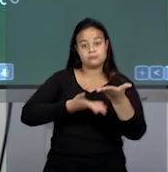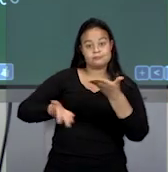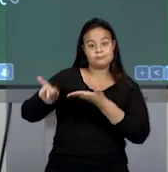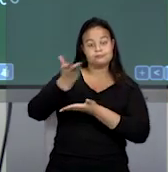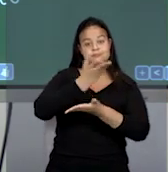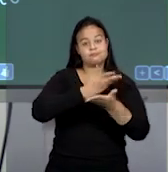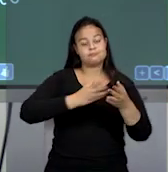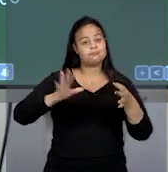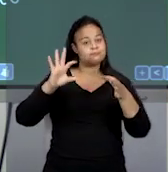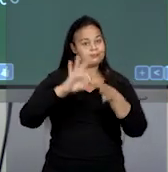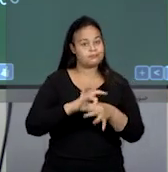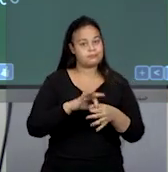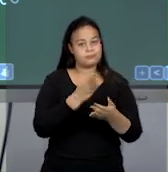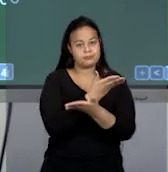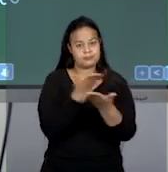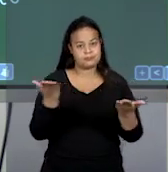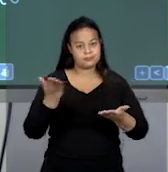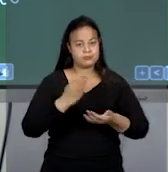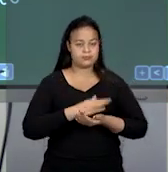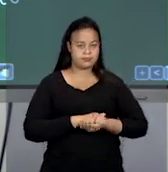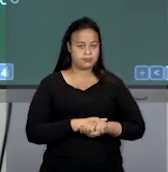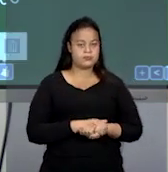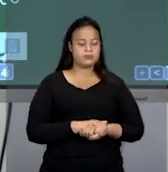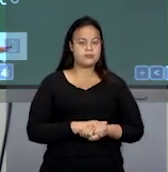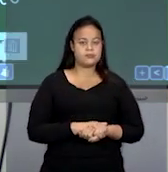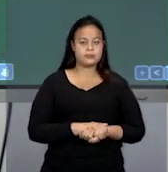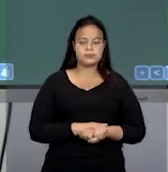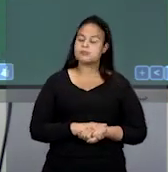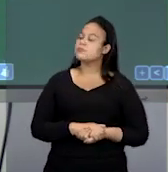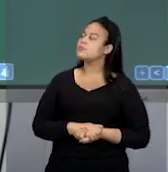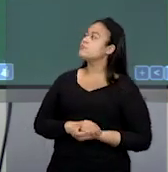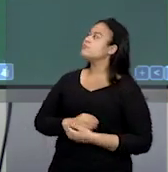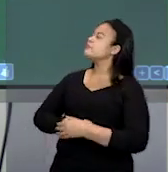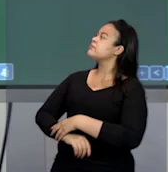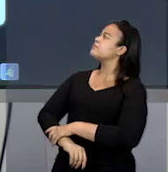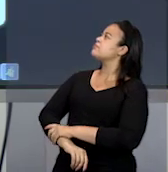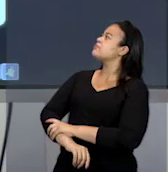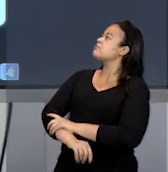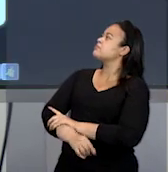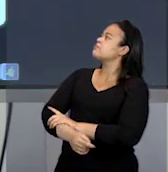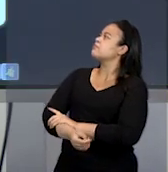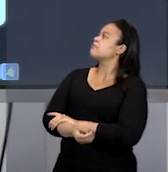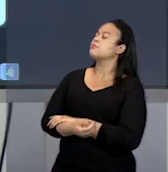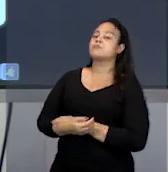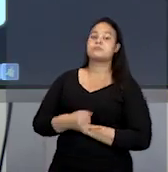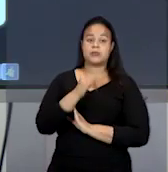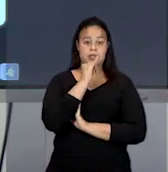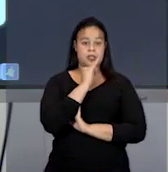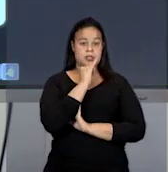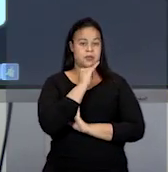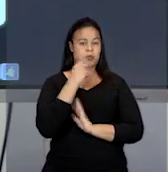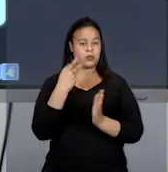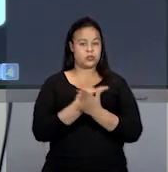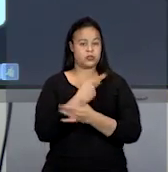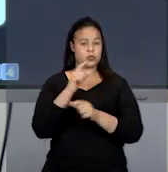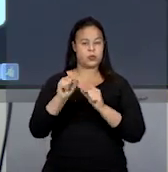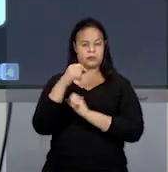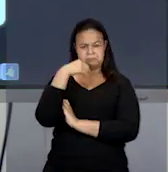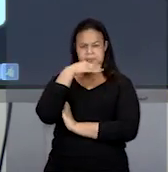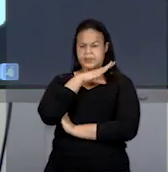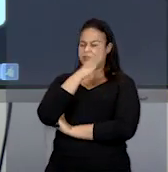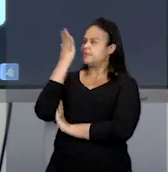no nosso caso. Então, vamos ver aqui o que vai acontecer no nosso exemplo. Reparem